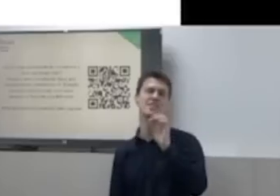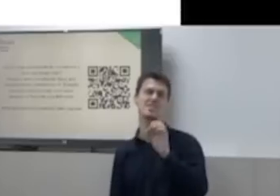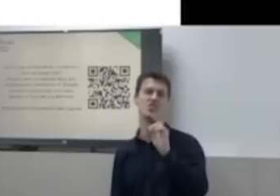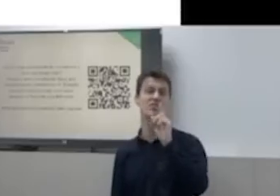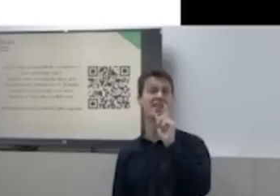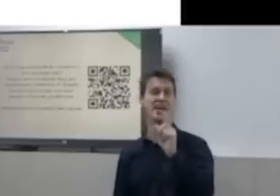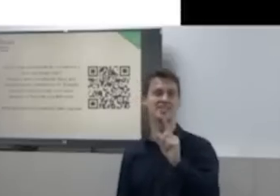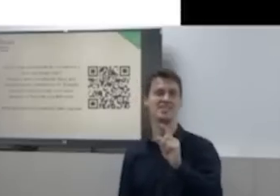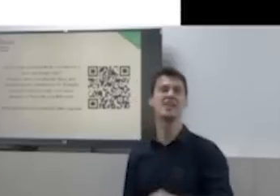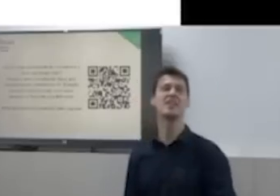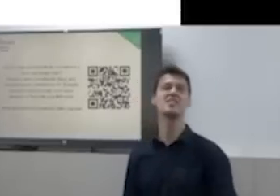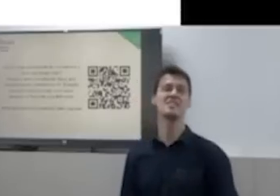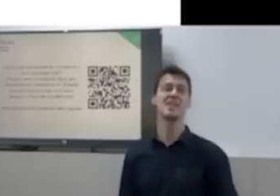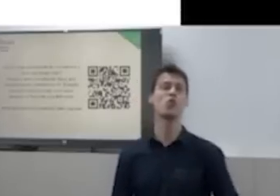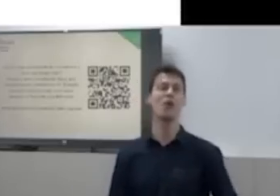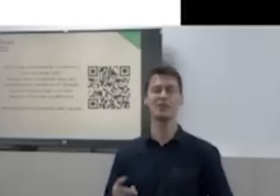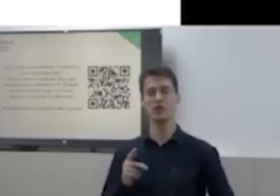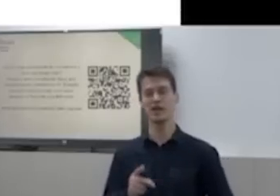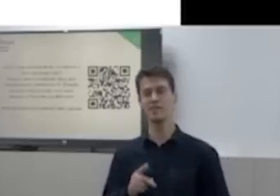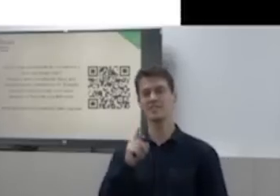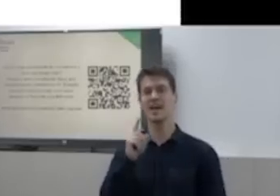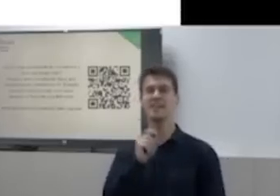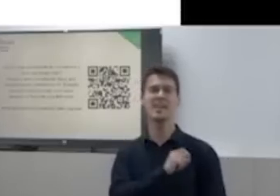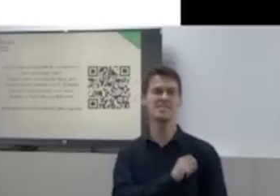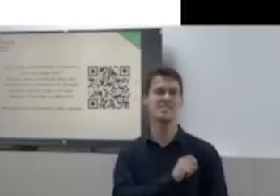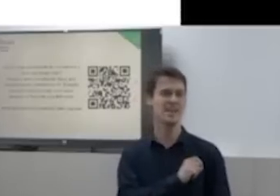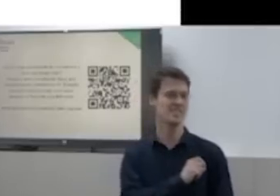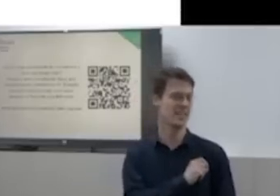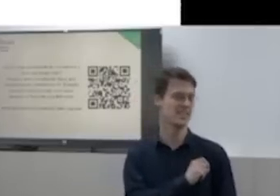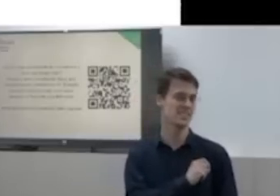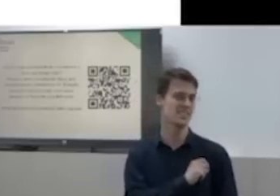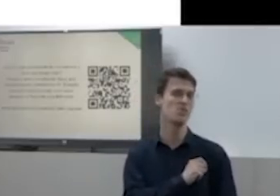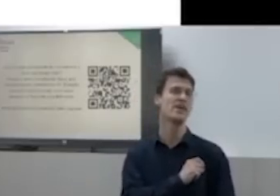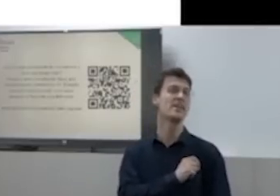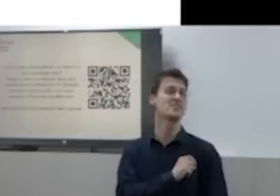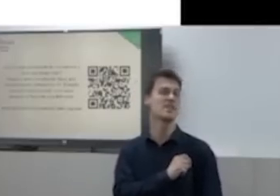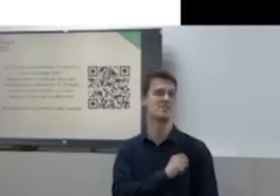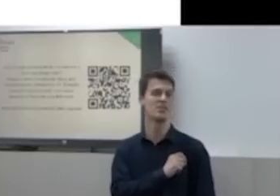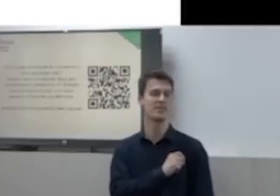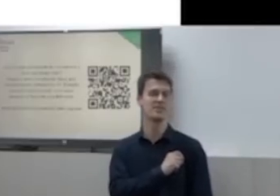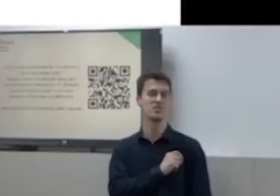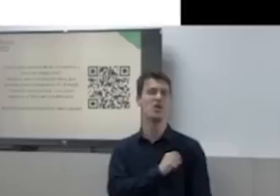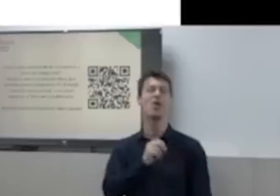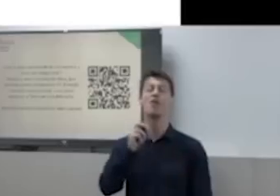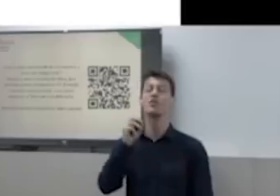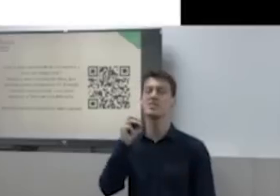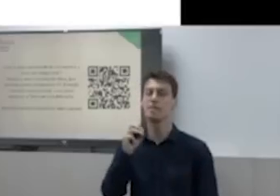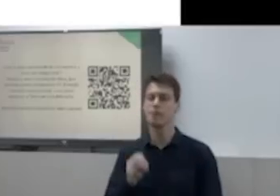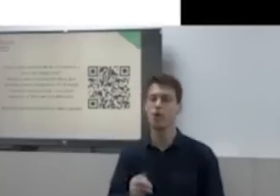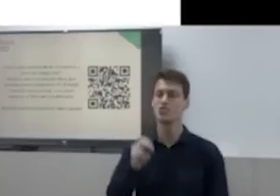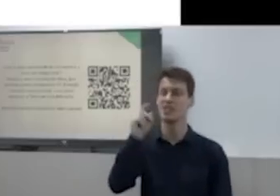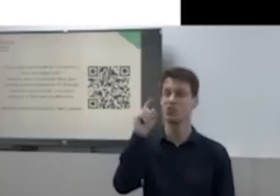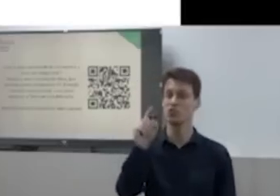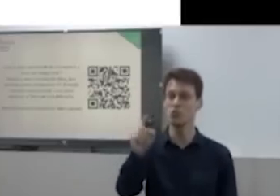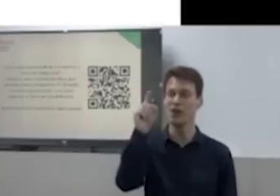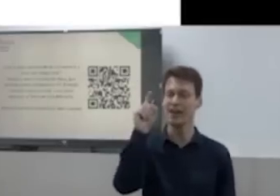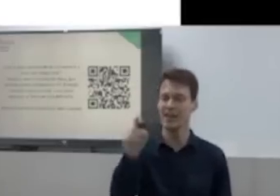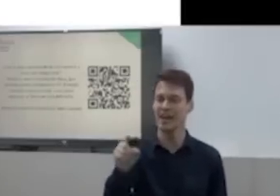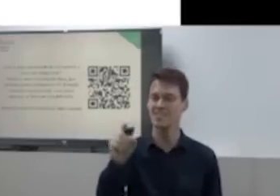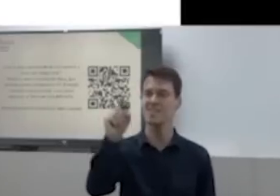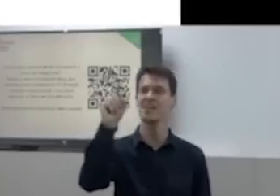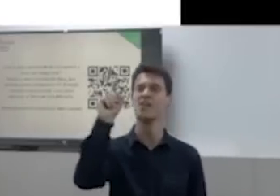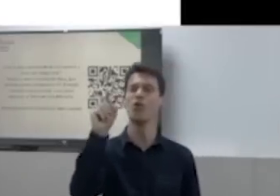Então, graças a uma iniciativa da NASA, que instalou 4 câmeras na ISS, que é a Estação Espacial Internacional, você pode,